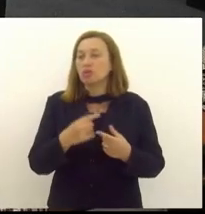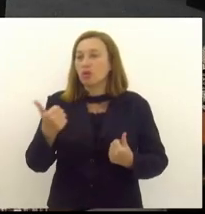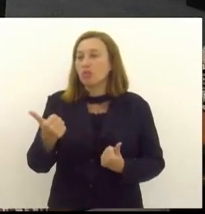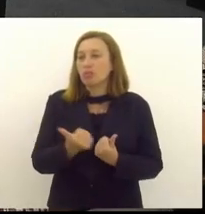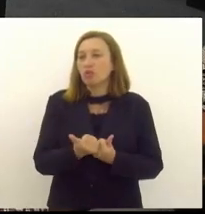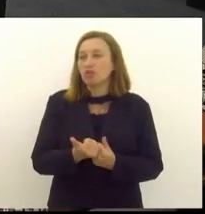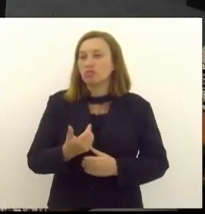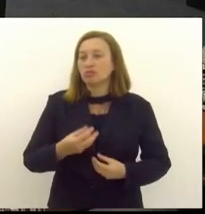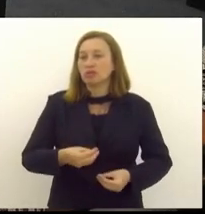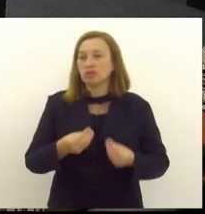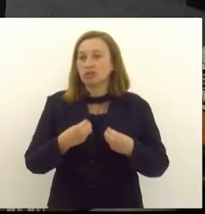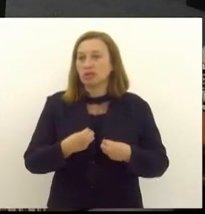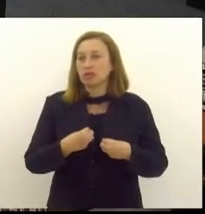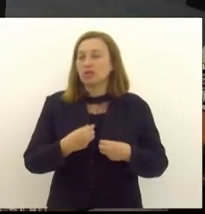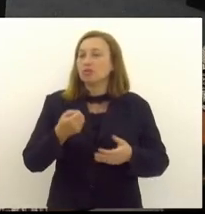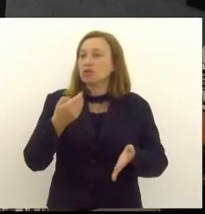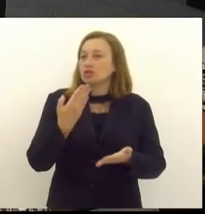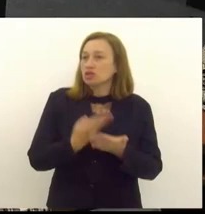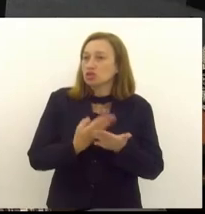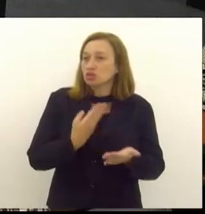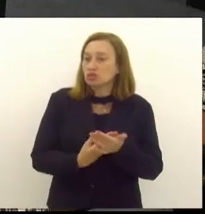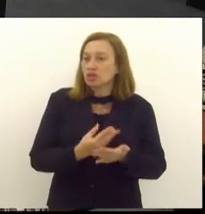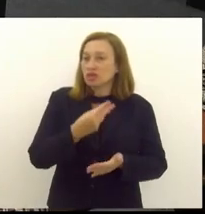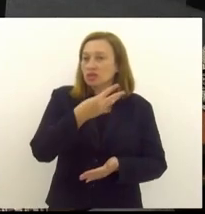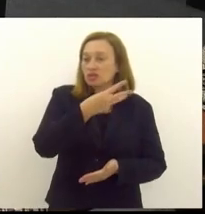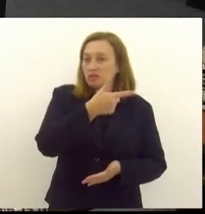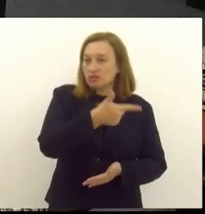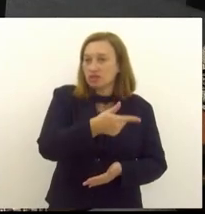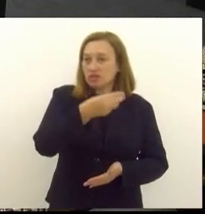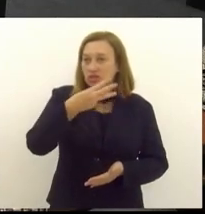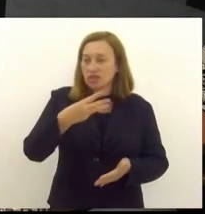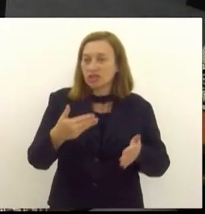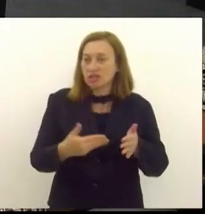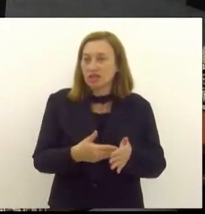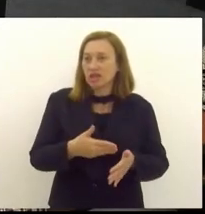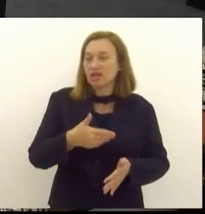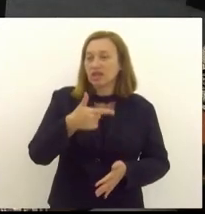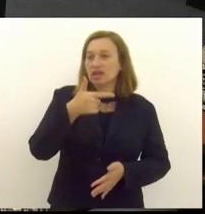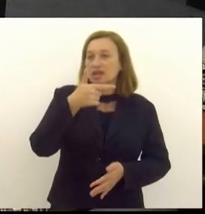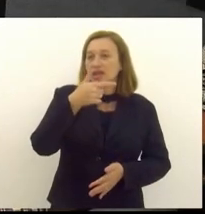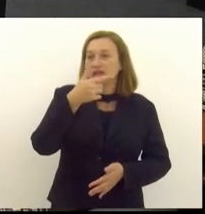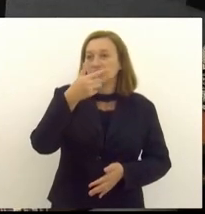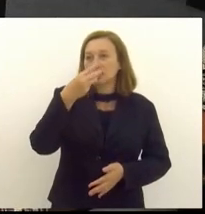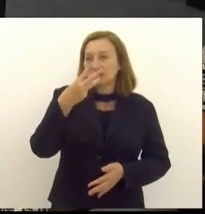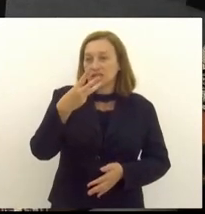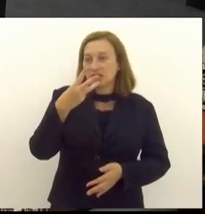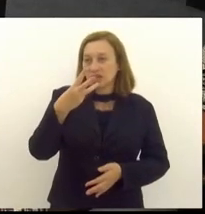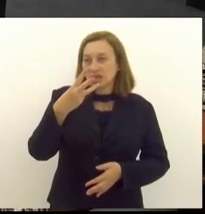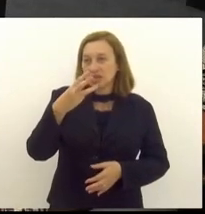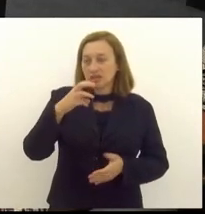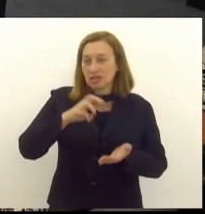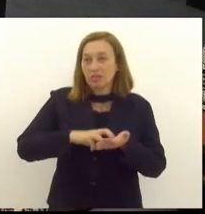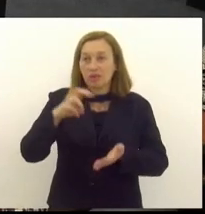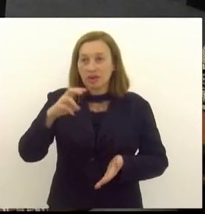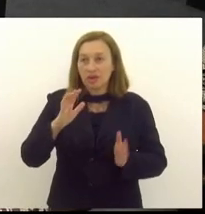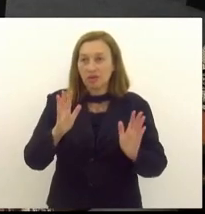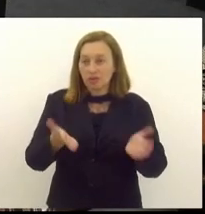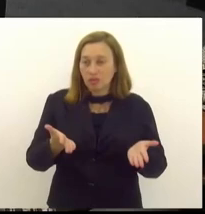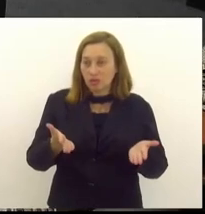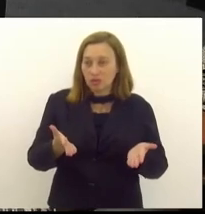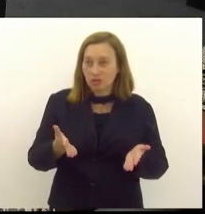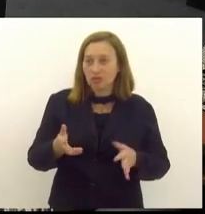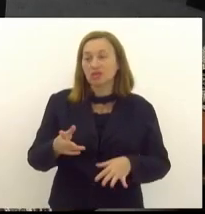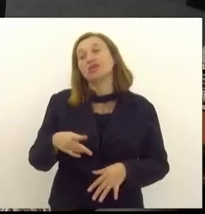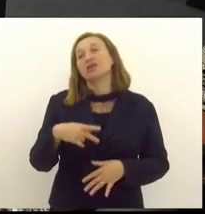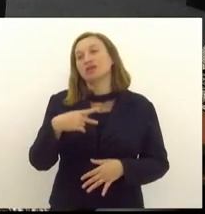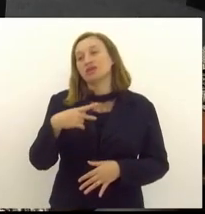apoio para que eu pudesse estudar das 23 às 3 da manhã, das 23 horas às 3 da manhã, por isso que hoje eu já, se eu despacho às 2 da